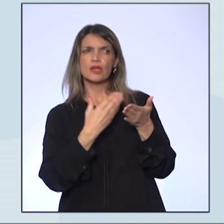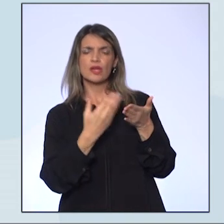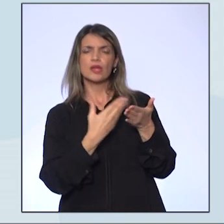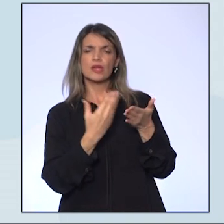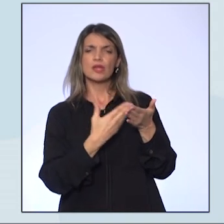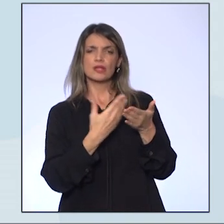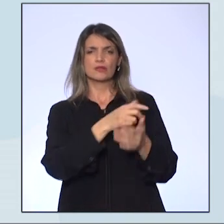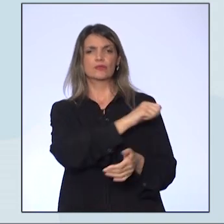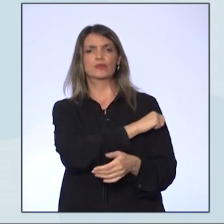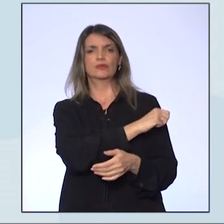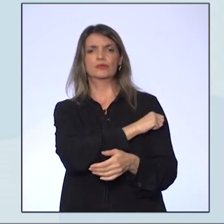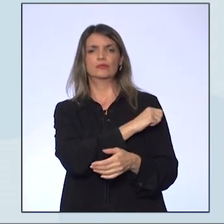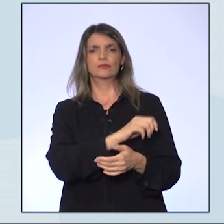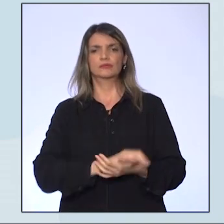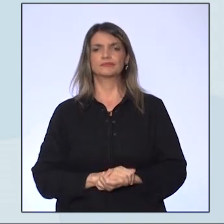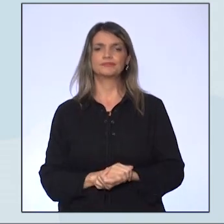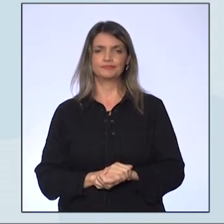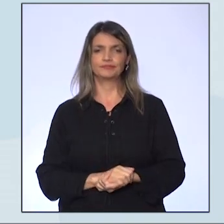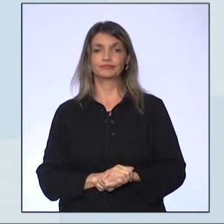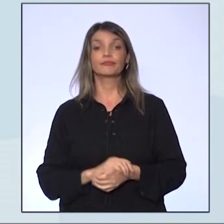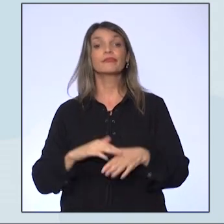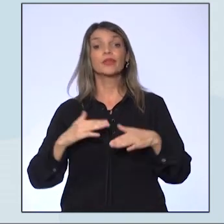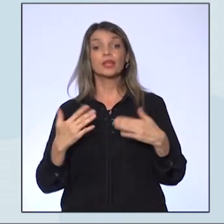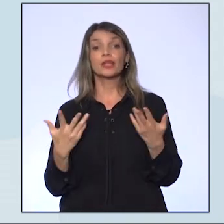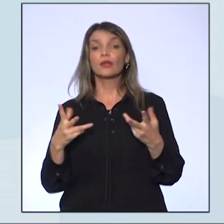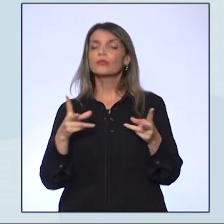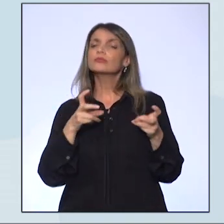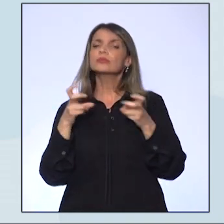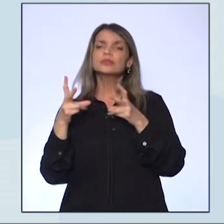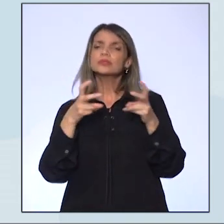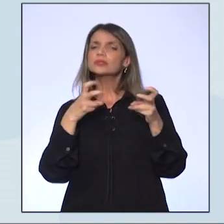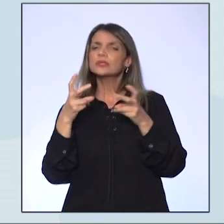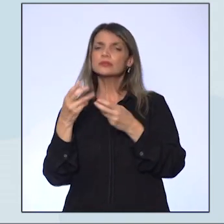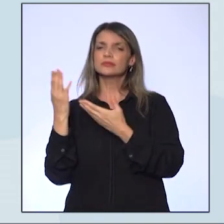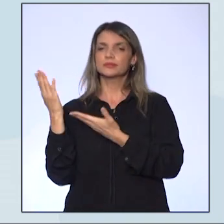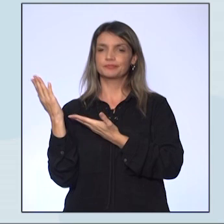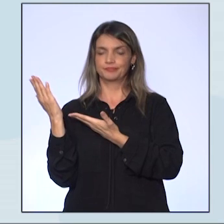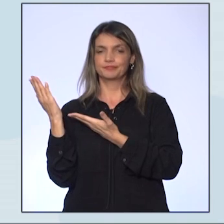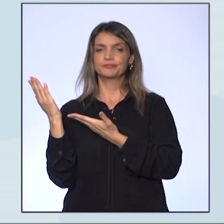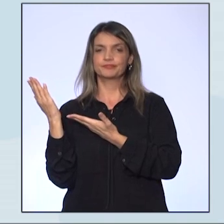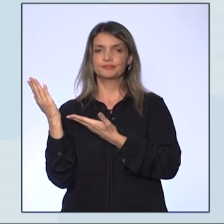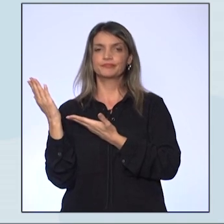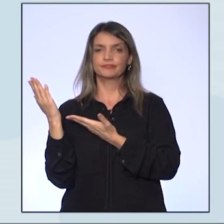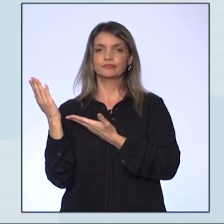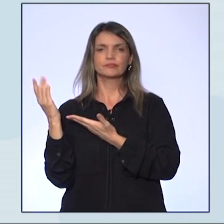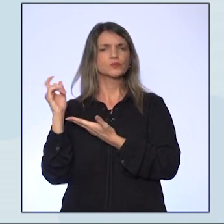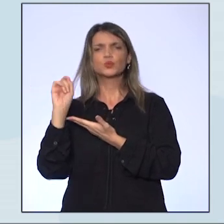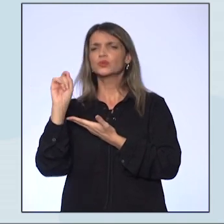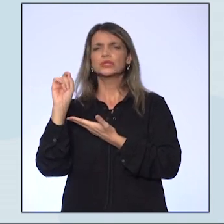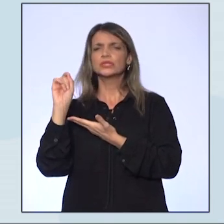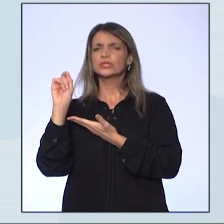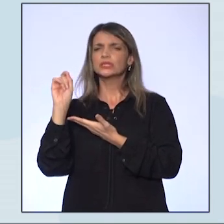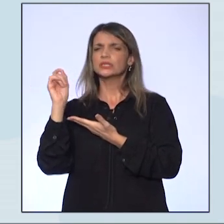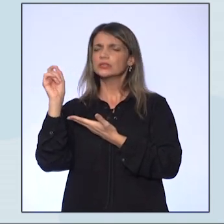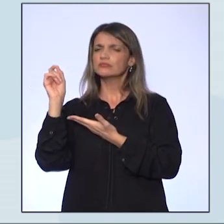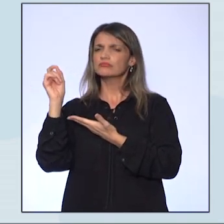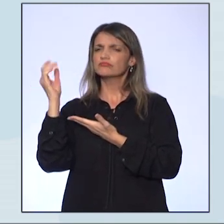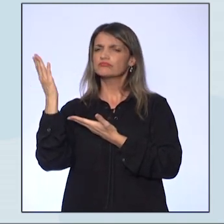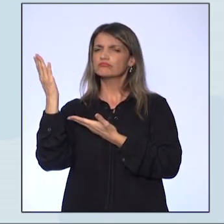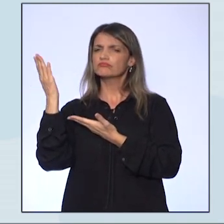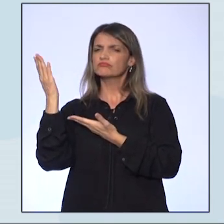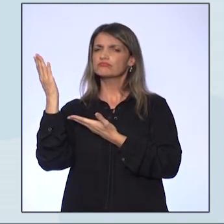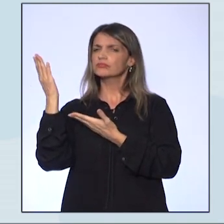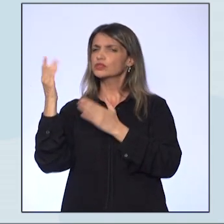aluno. Então, eu quero que vocês observem a imagem que está aqui. O que esta imagem que eu estou